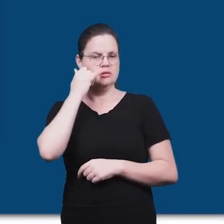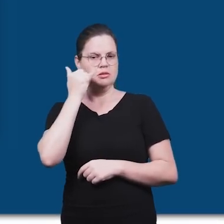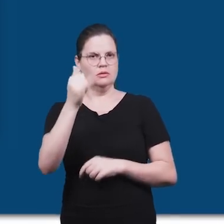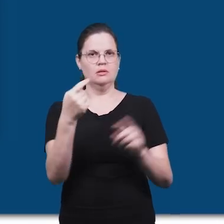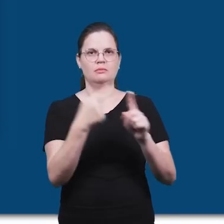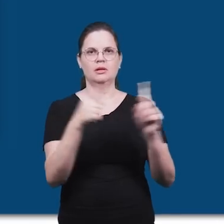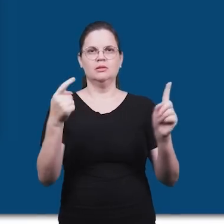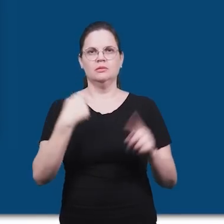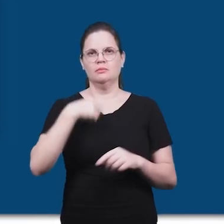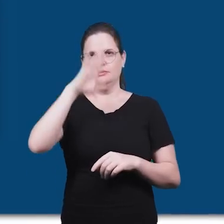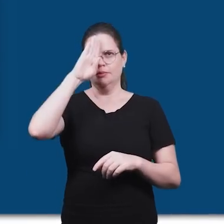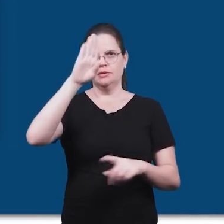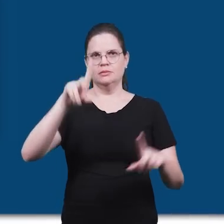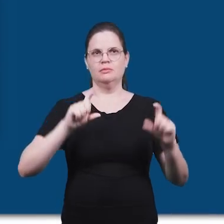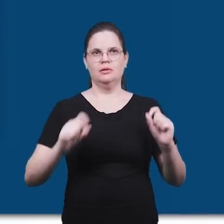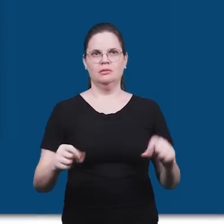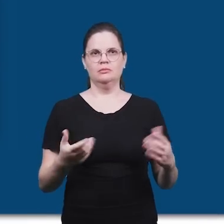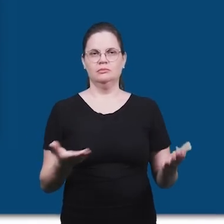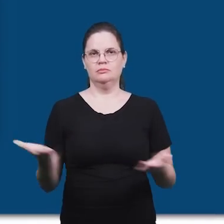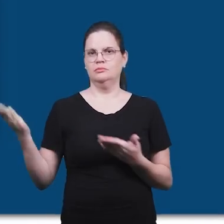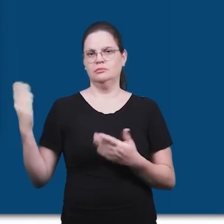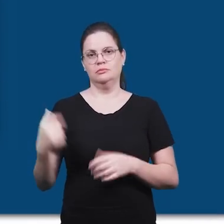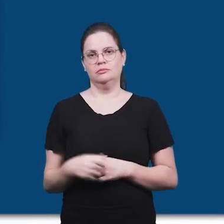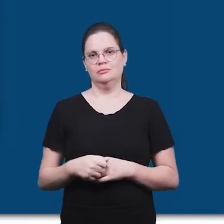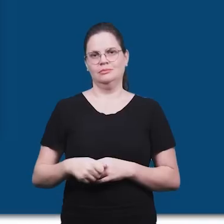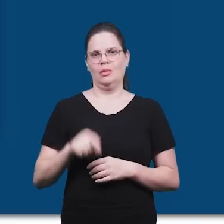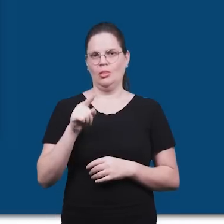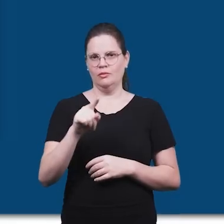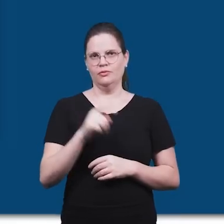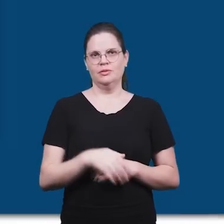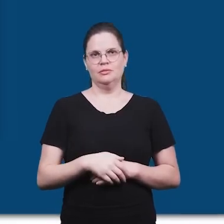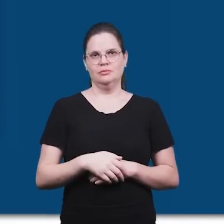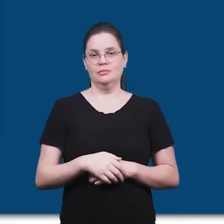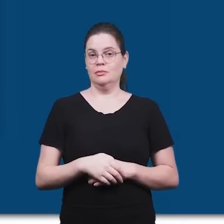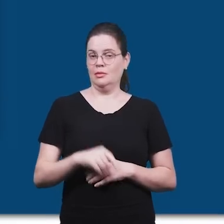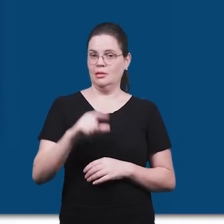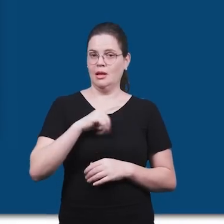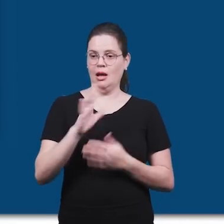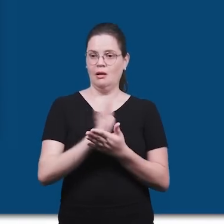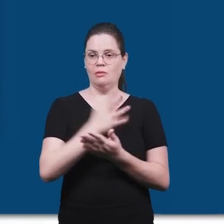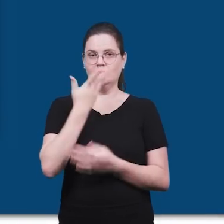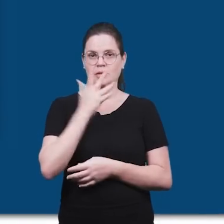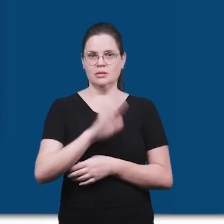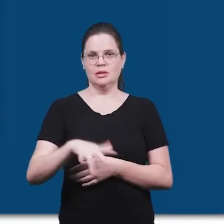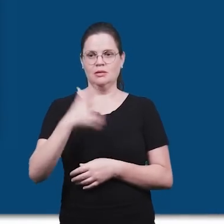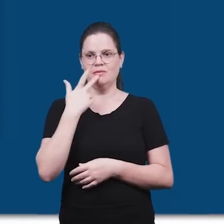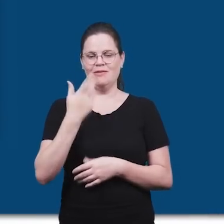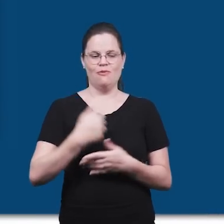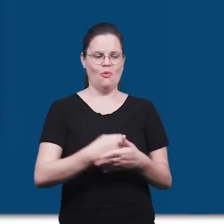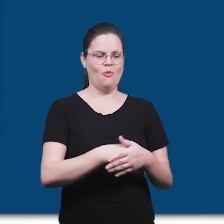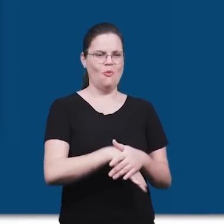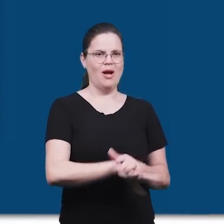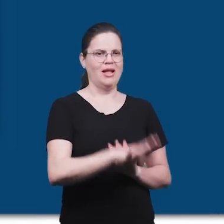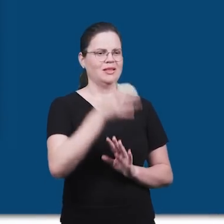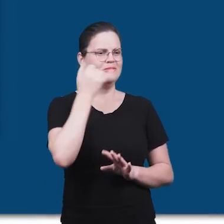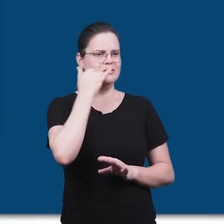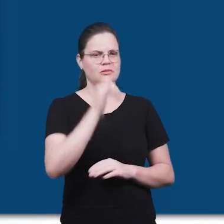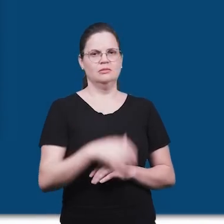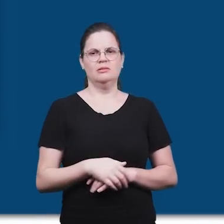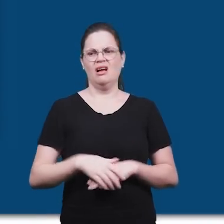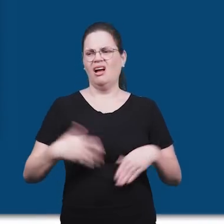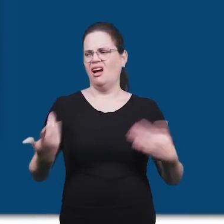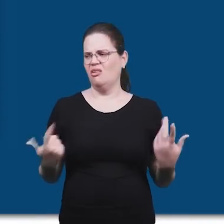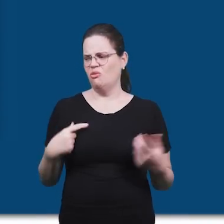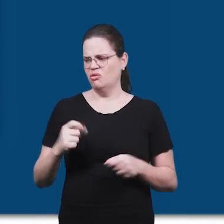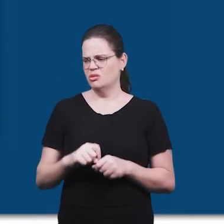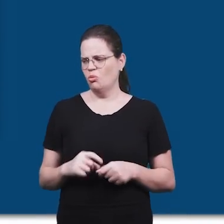celular, mas o principal é agora. Tia, tem criança que se você falar assim, eu vou guardar o celular, ele fala